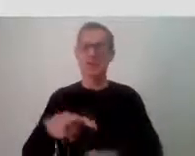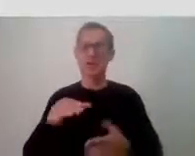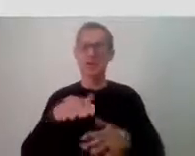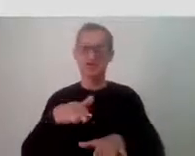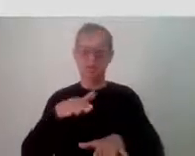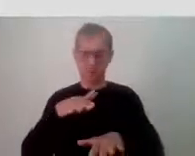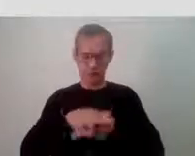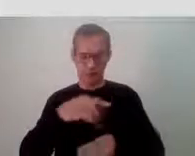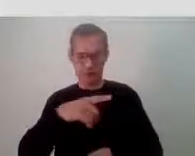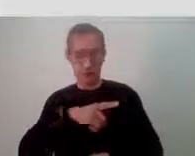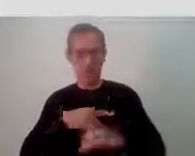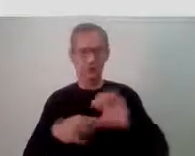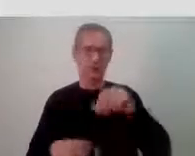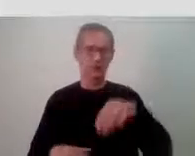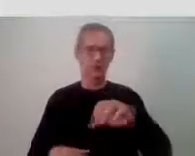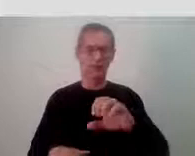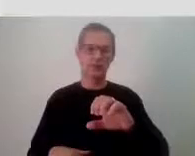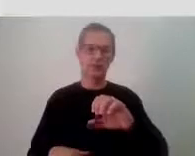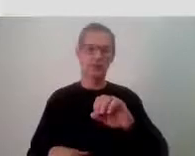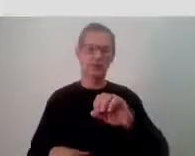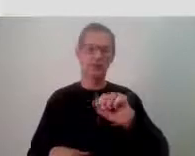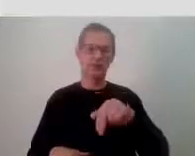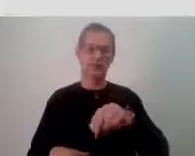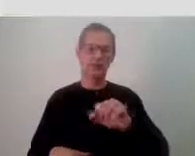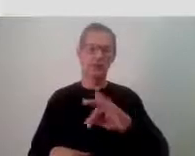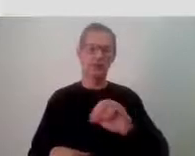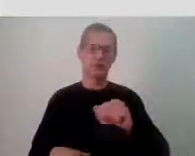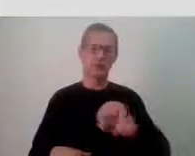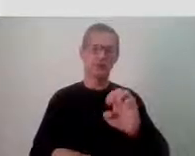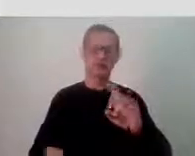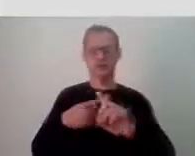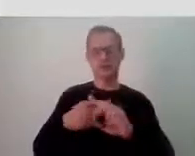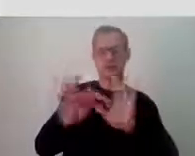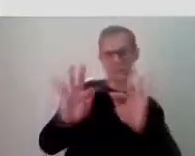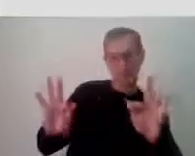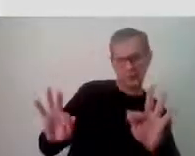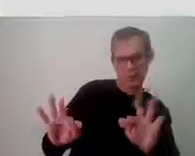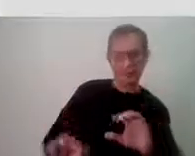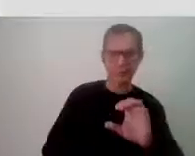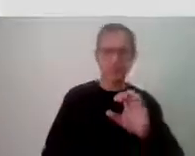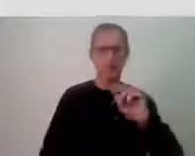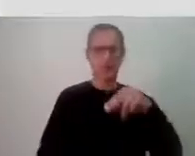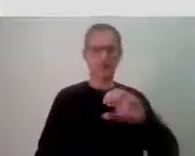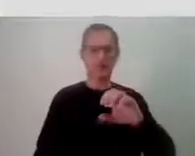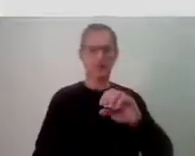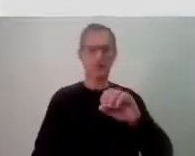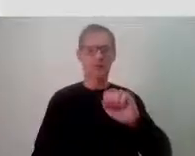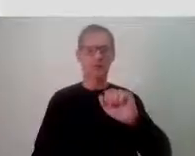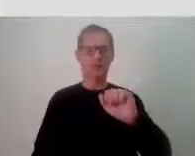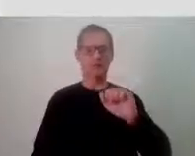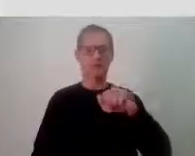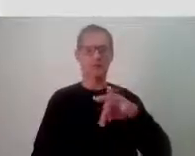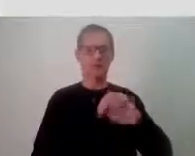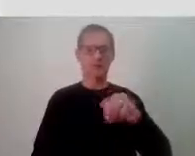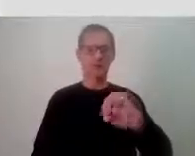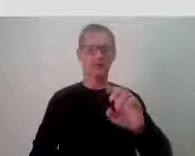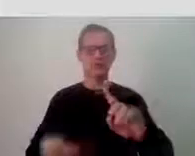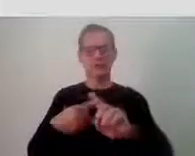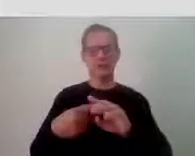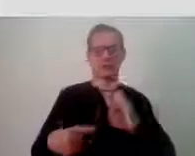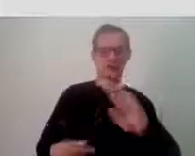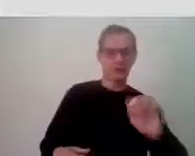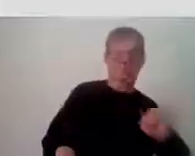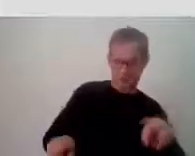uma constante vezes vezes uma função, isso é a constante vezes a integral de b a a da minha